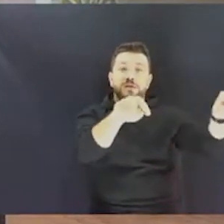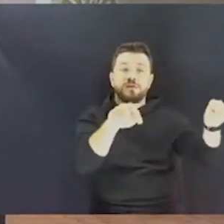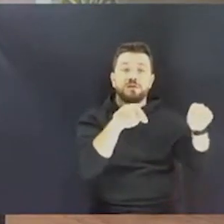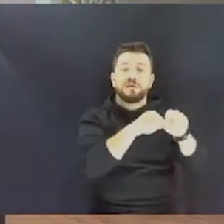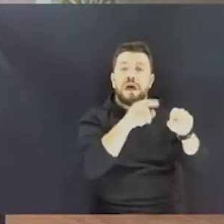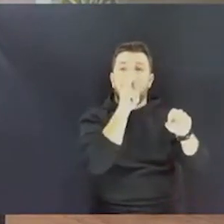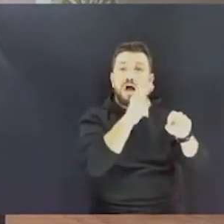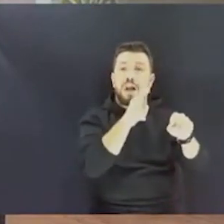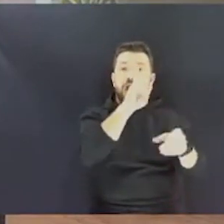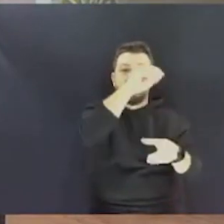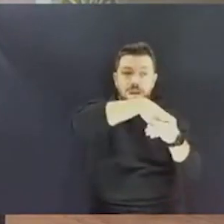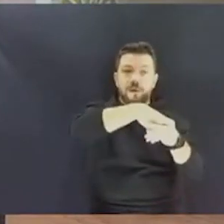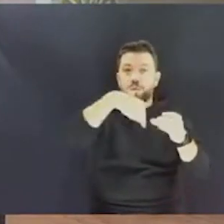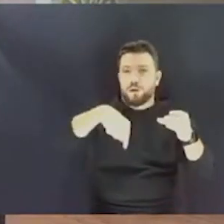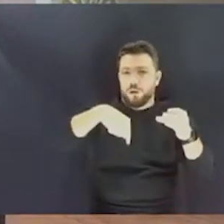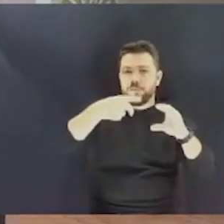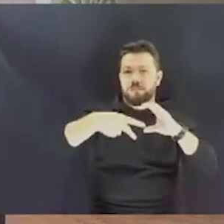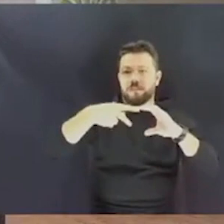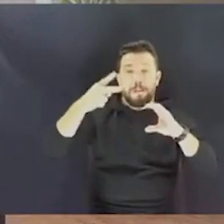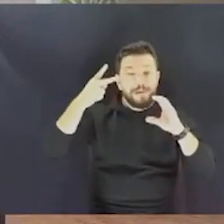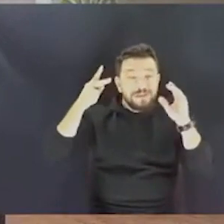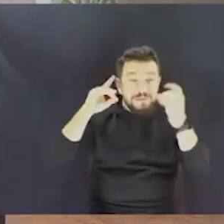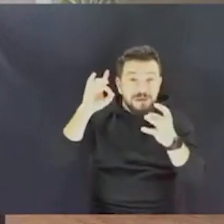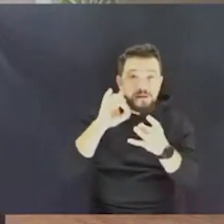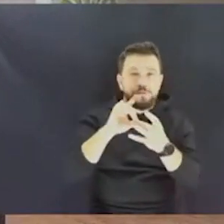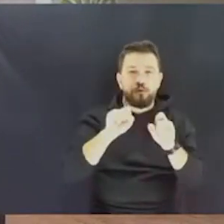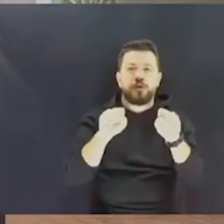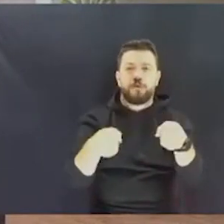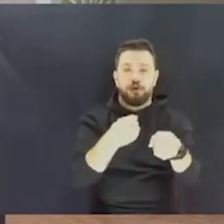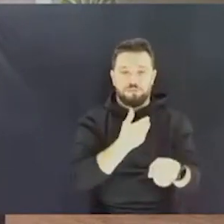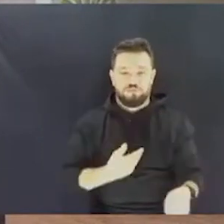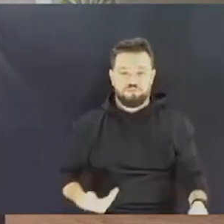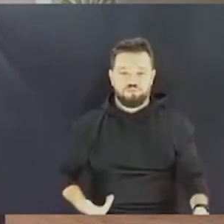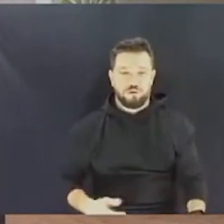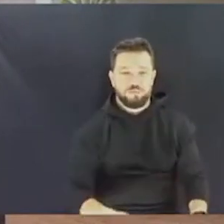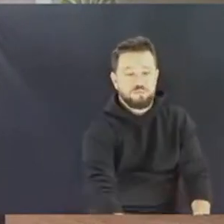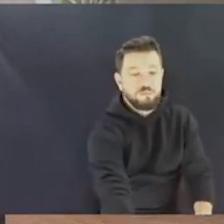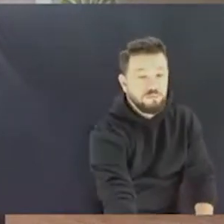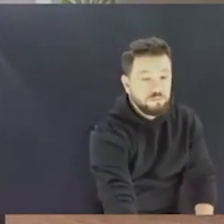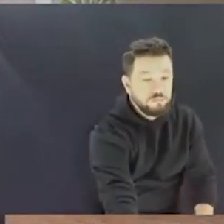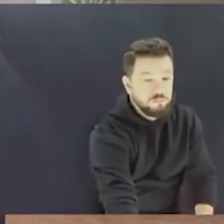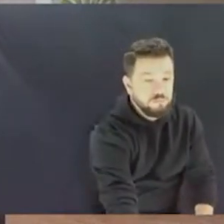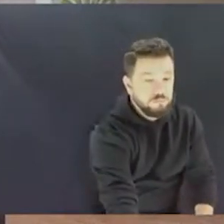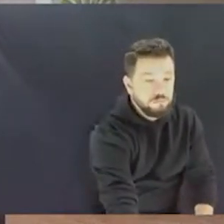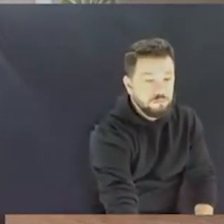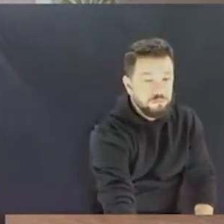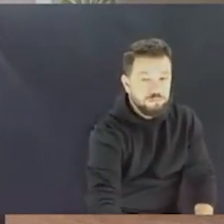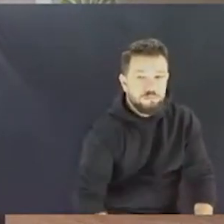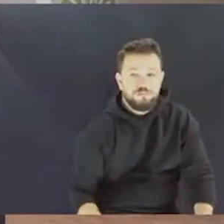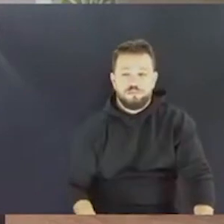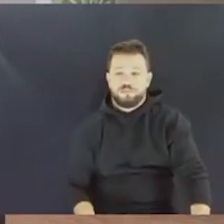aqui na Câmara Municipal de Curitiba o Dr Mateus também ocupou a primeira subdefensor pública entre 2017 e